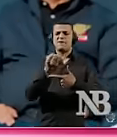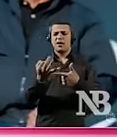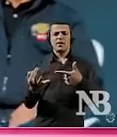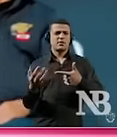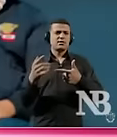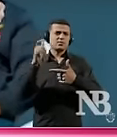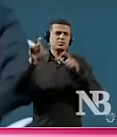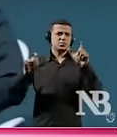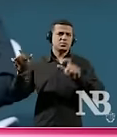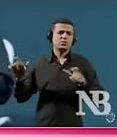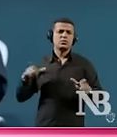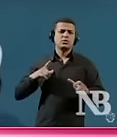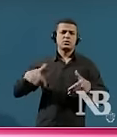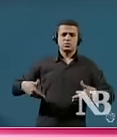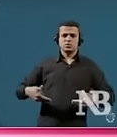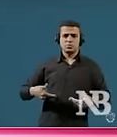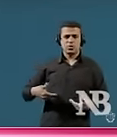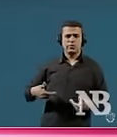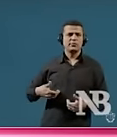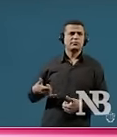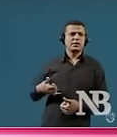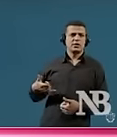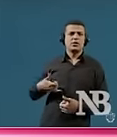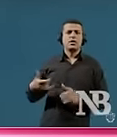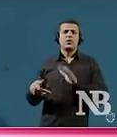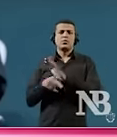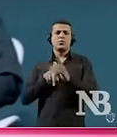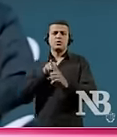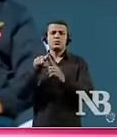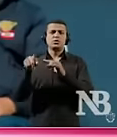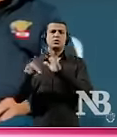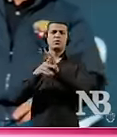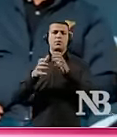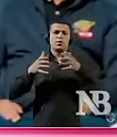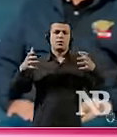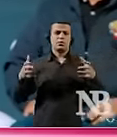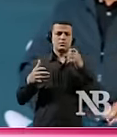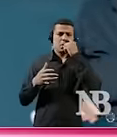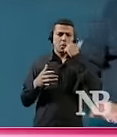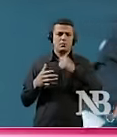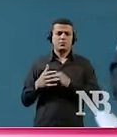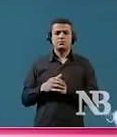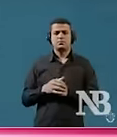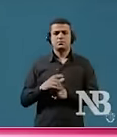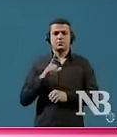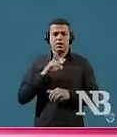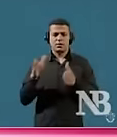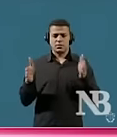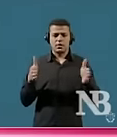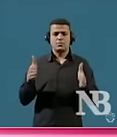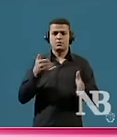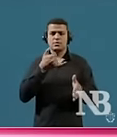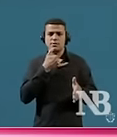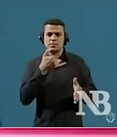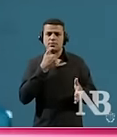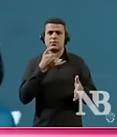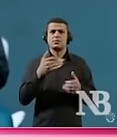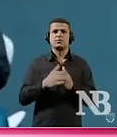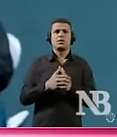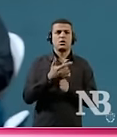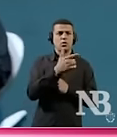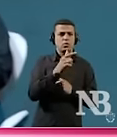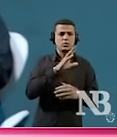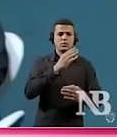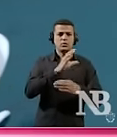que sofre todos os dias por um propósito maior. Mas posso dizer algo para vocês? Em momentos de tristeza, em momentos onde, e